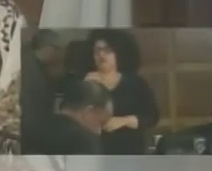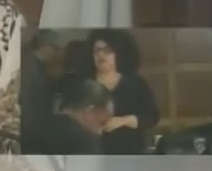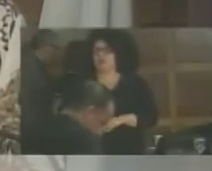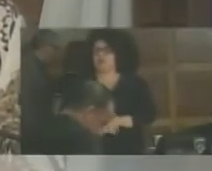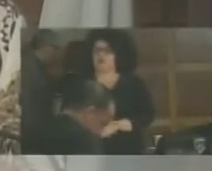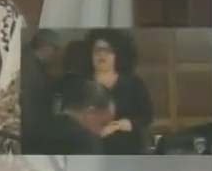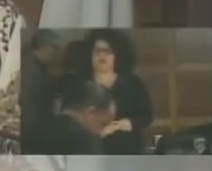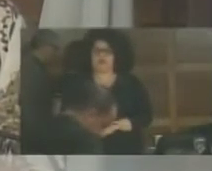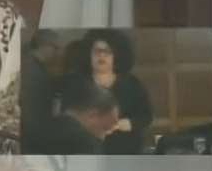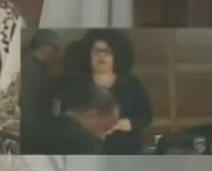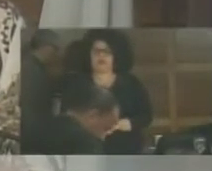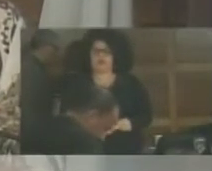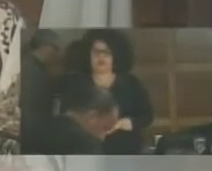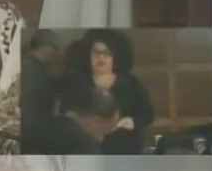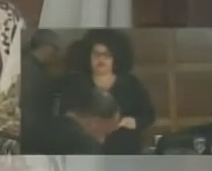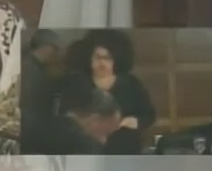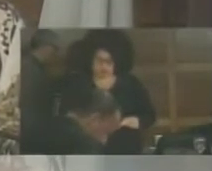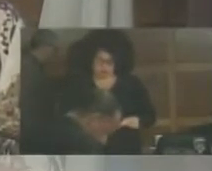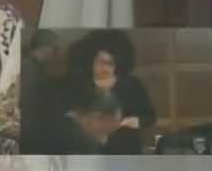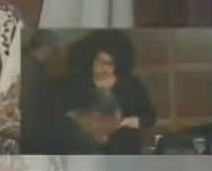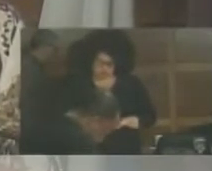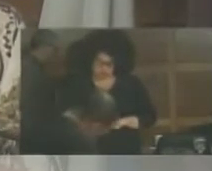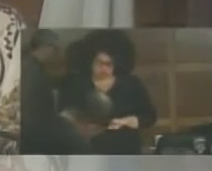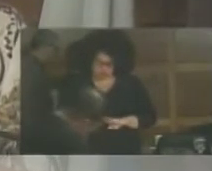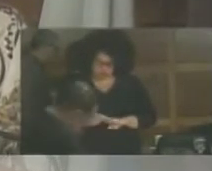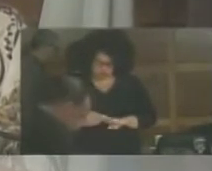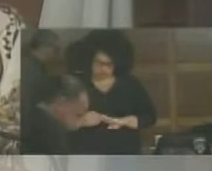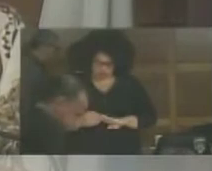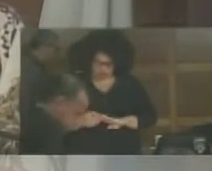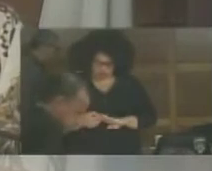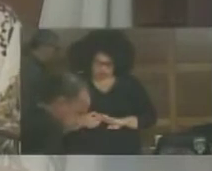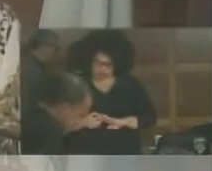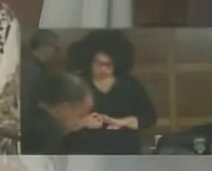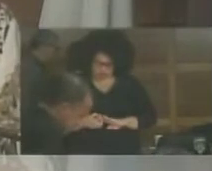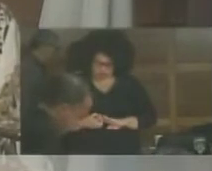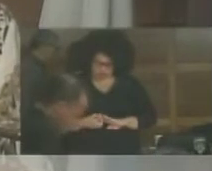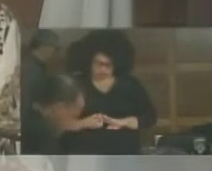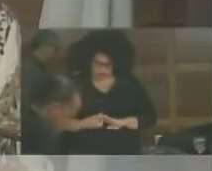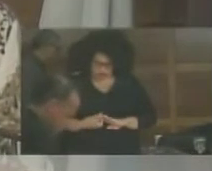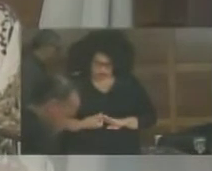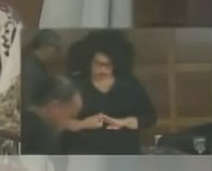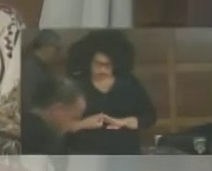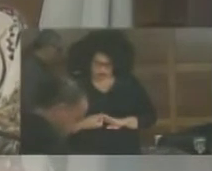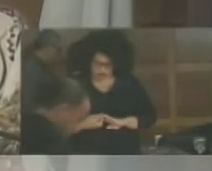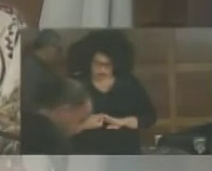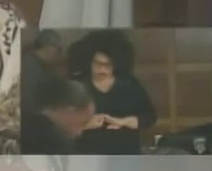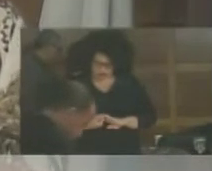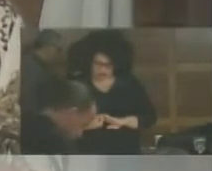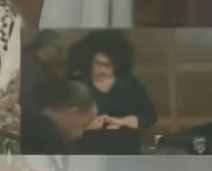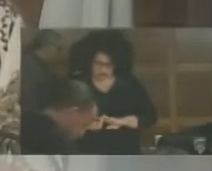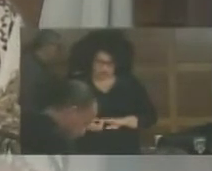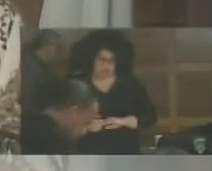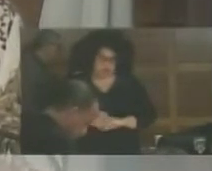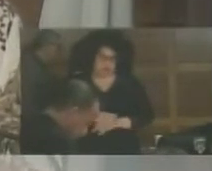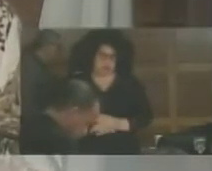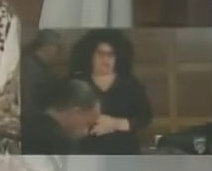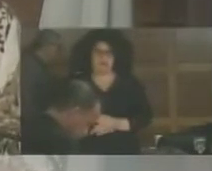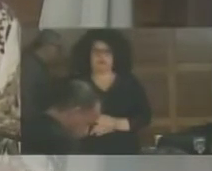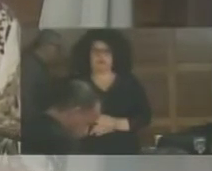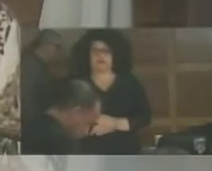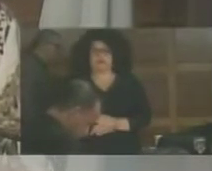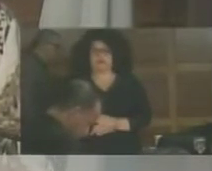Estivemos com o prefeito caminhando lá na Morada da Banqueta, condomínio Morada da Banqueta, onde algumas obras já vão